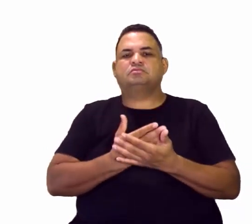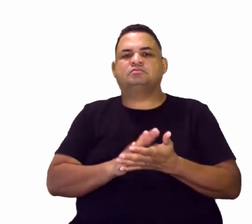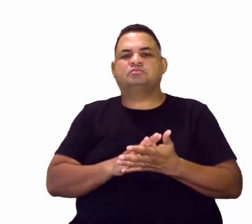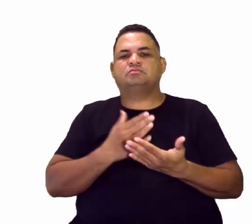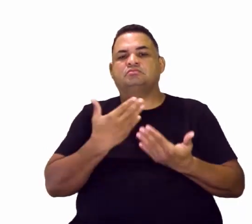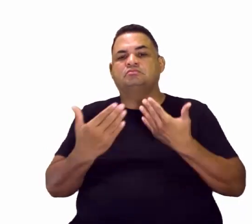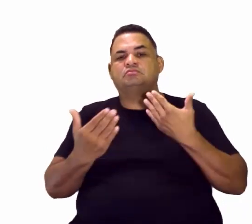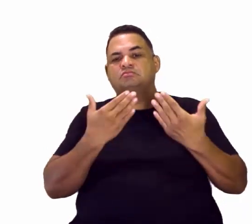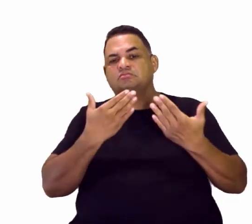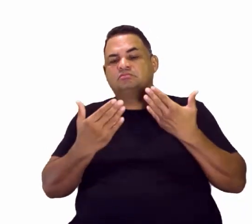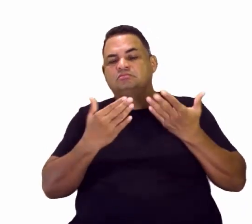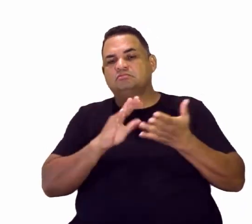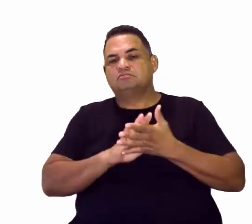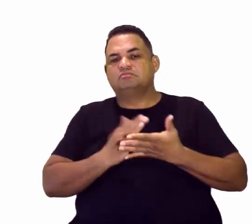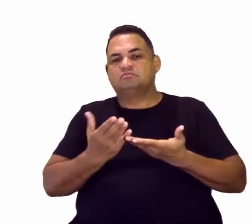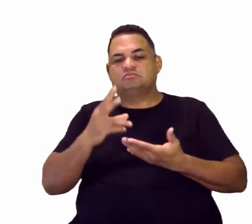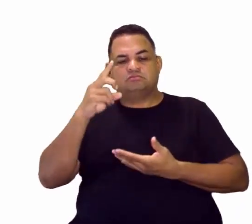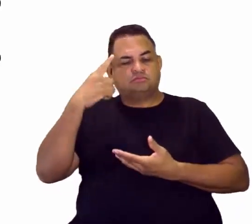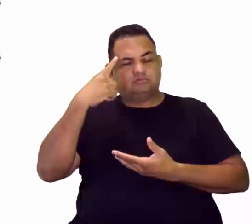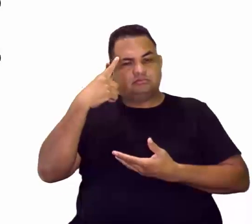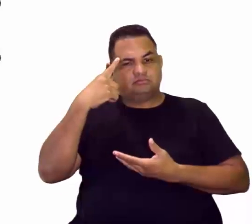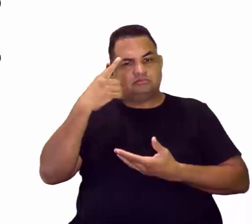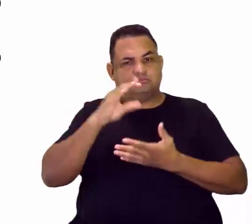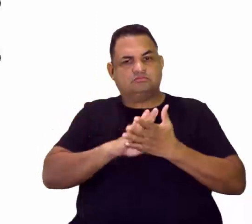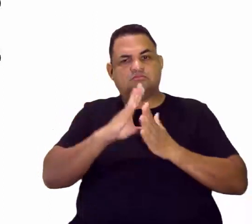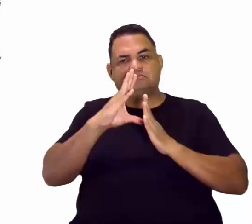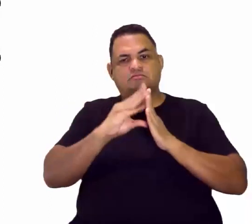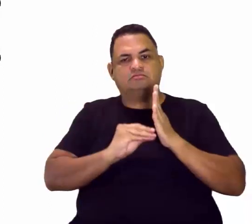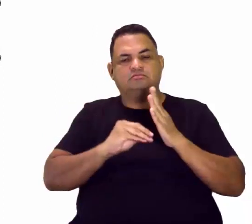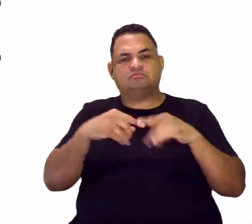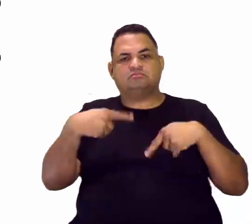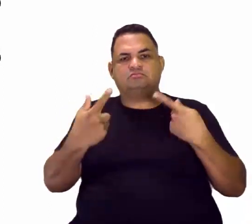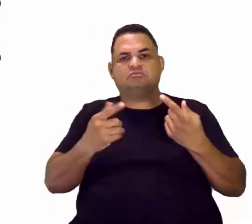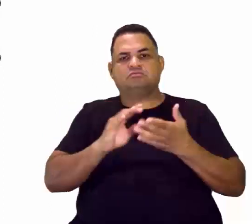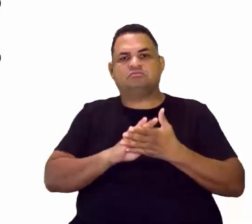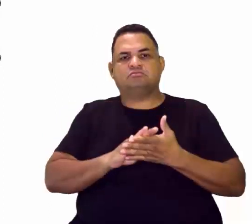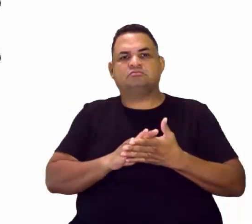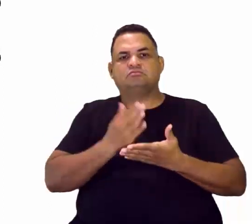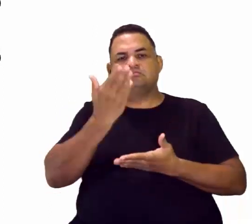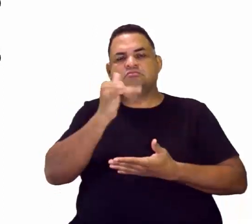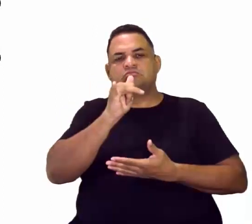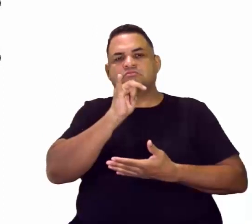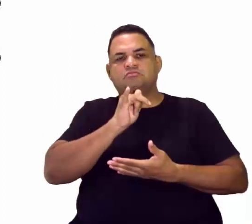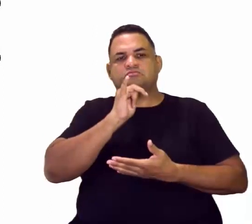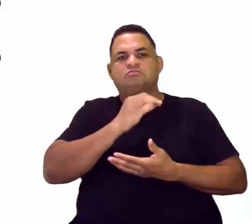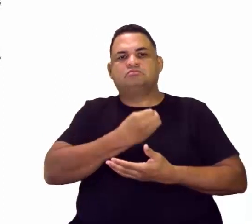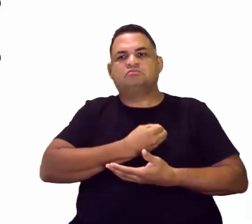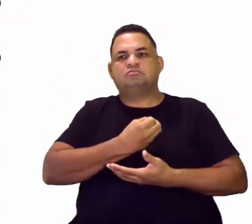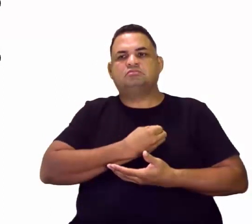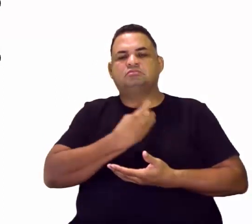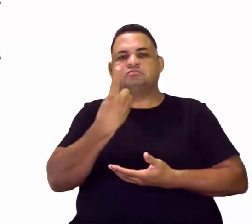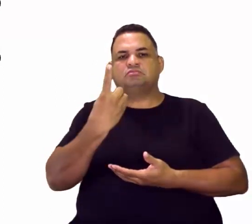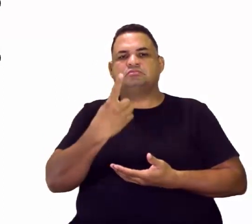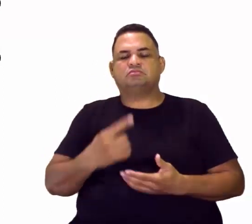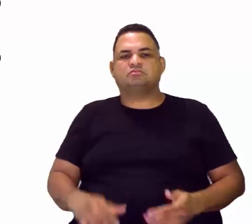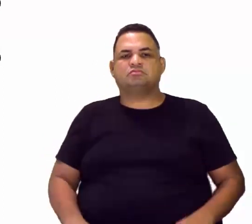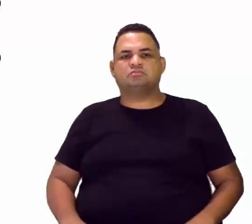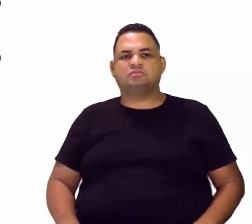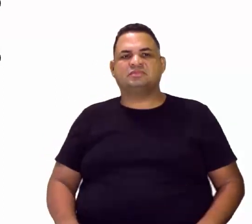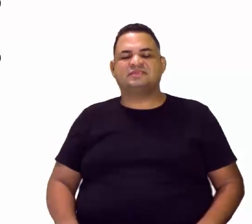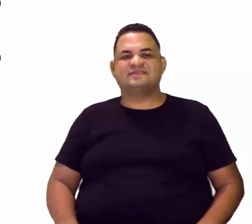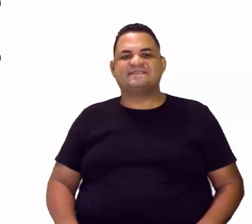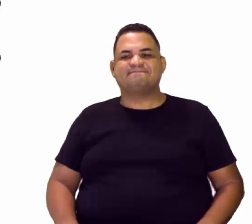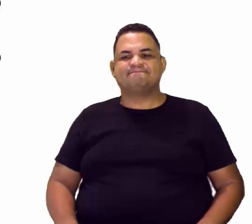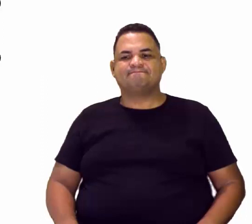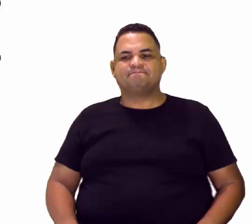refletir sobre o conteúdo que estamos estudando antes da gente ir para a atividade de sala. Nesse exemplo de número 1, diz